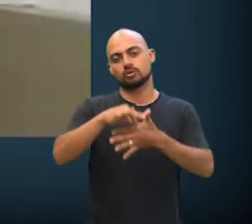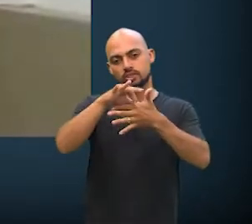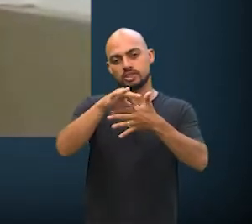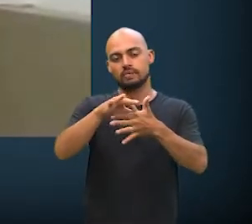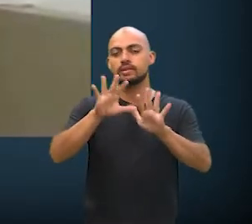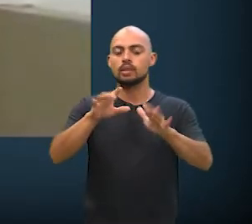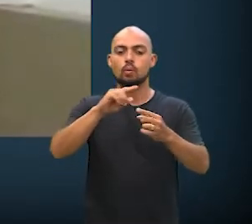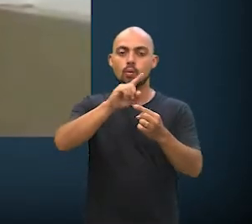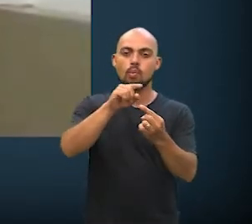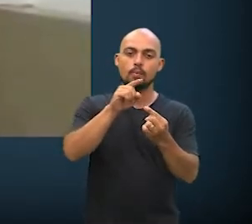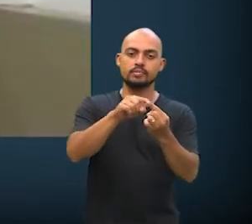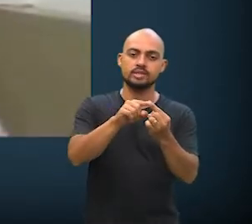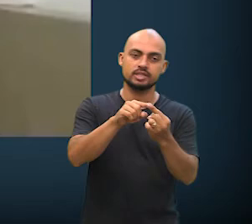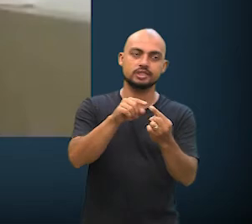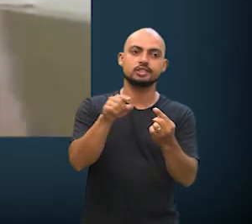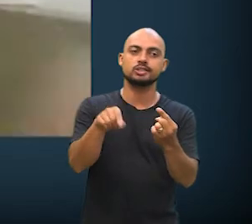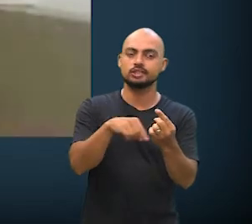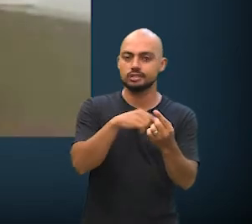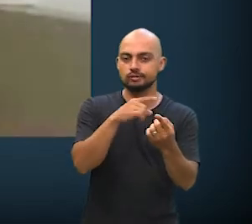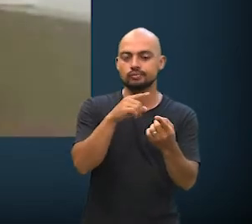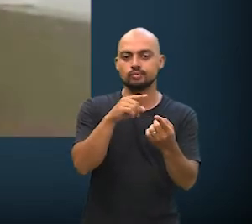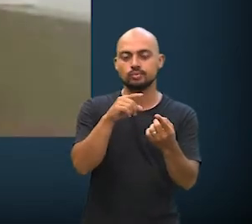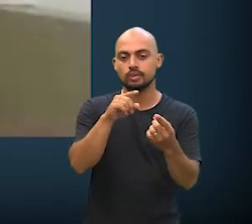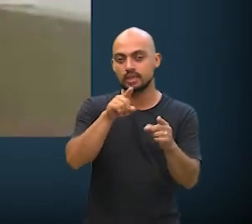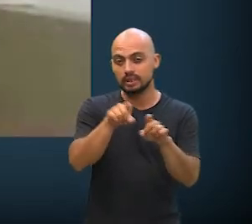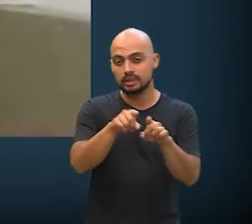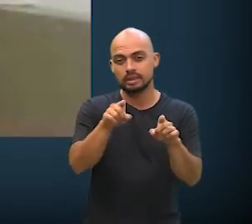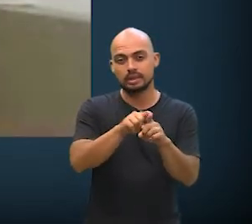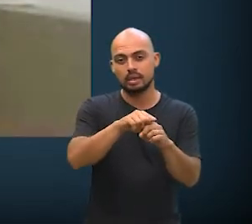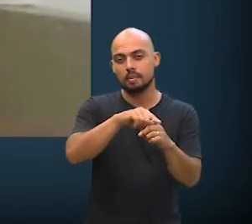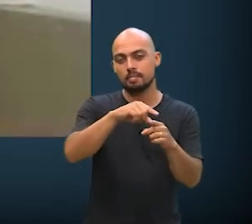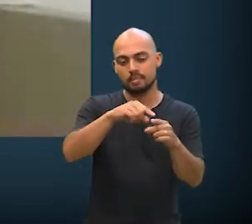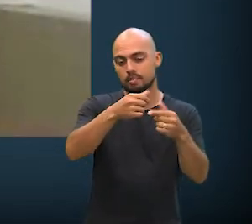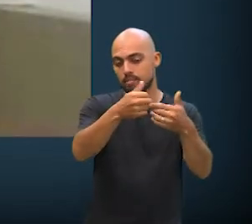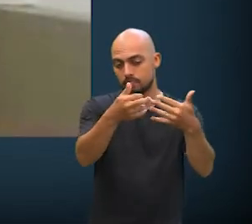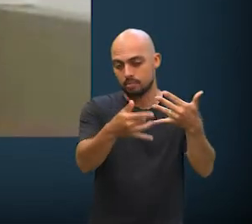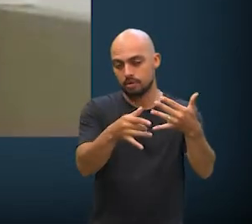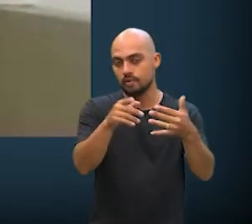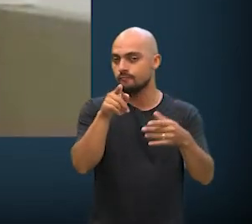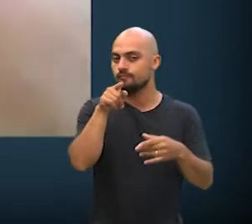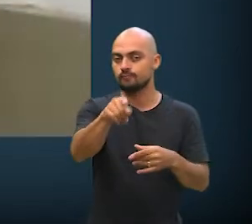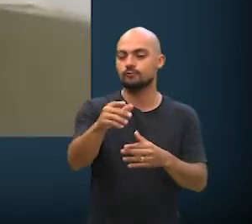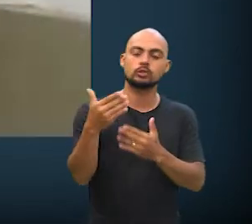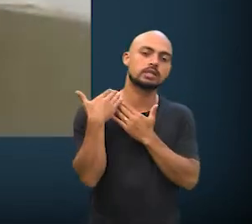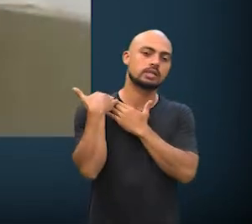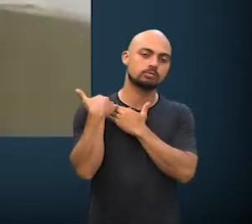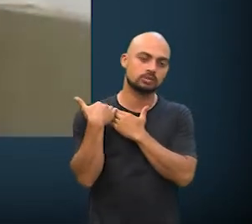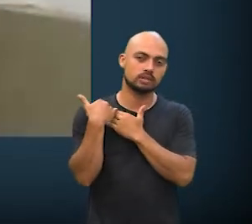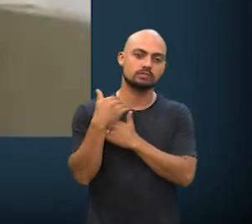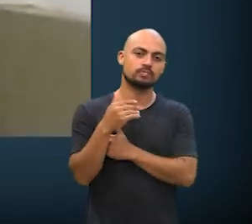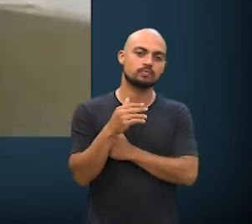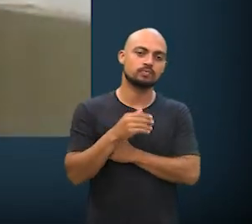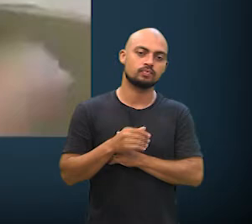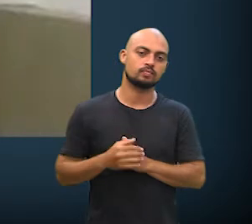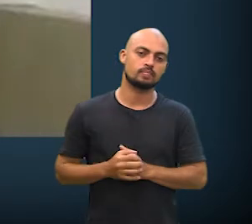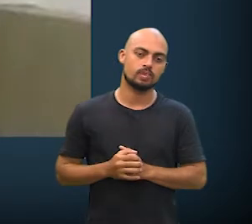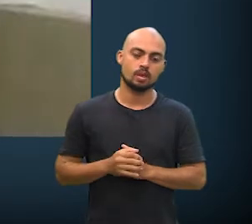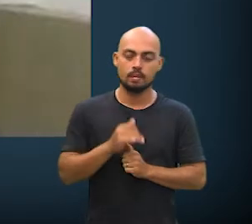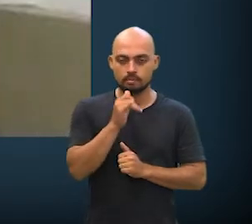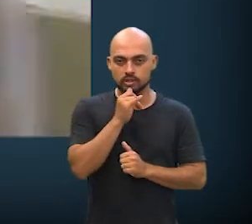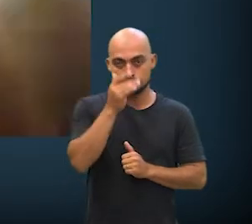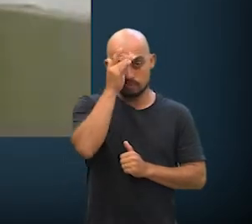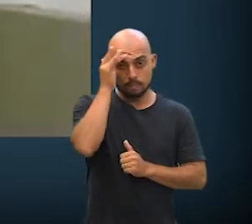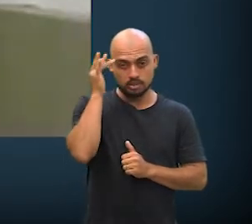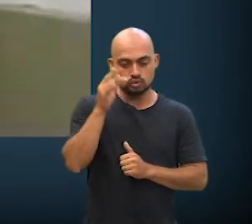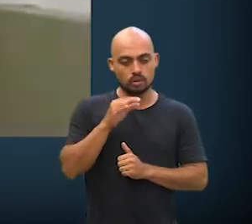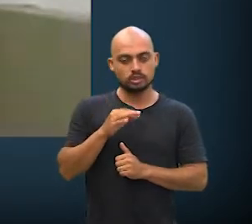as metas, quem estipula os processos é você. E se quem tem 10, 20 anos de trabalho